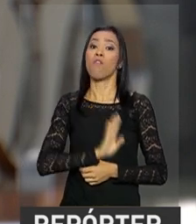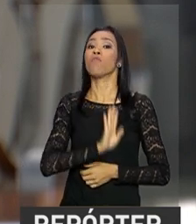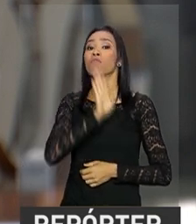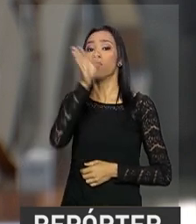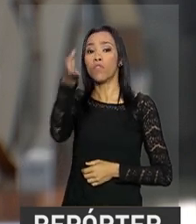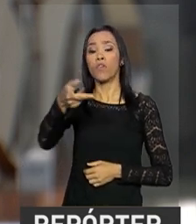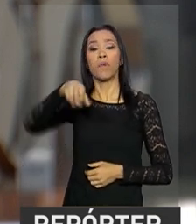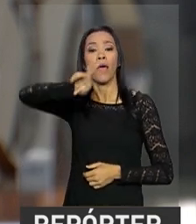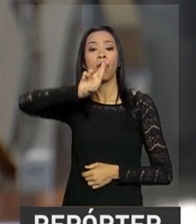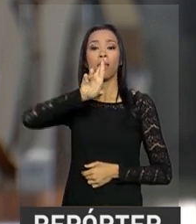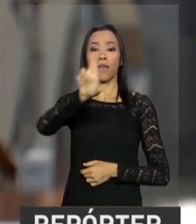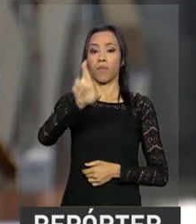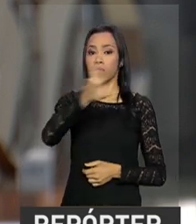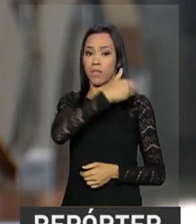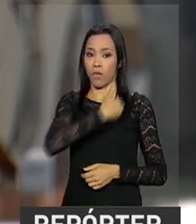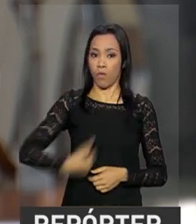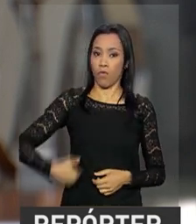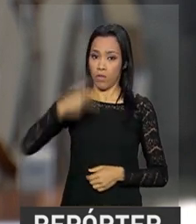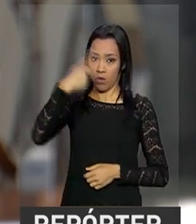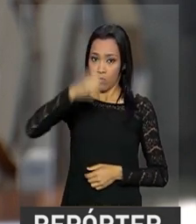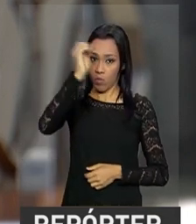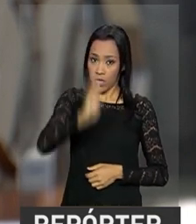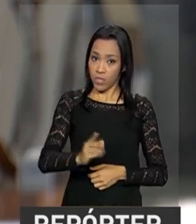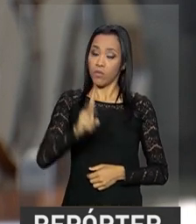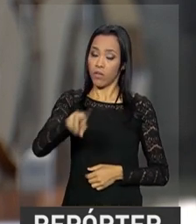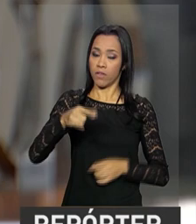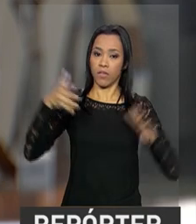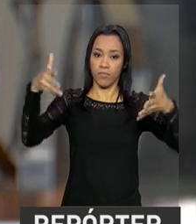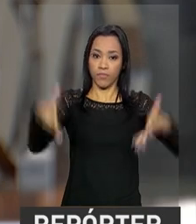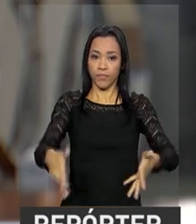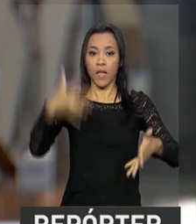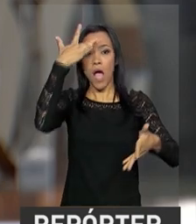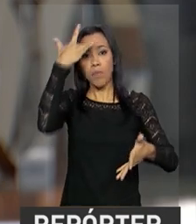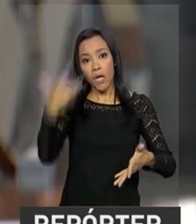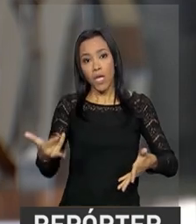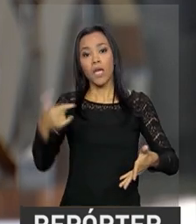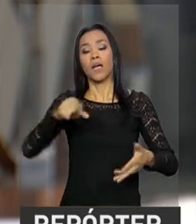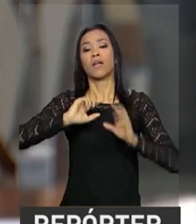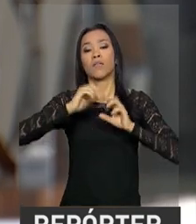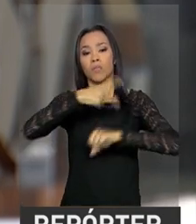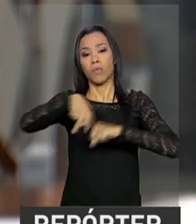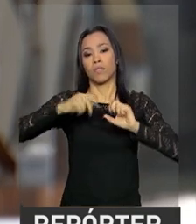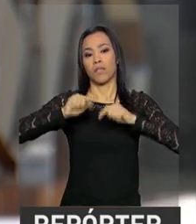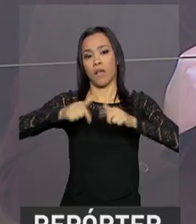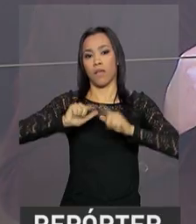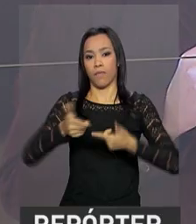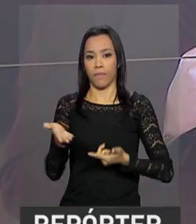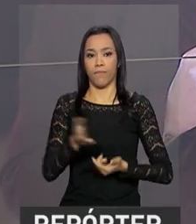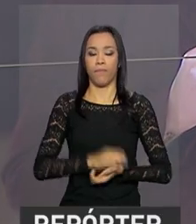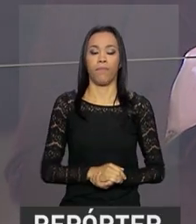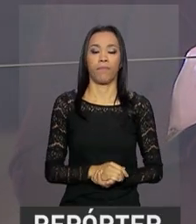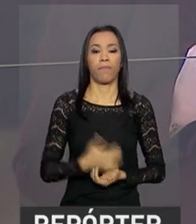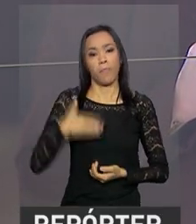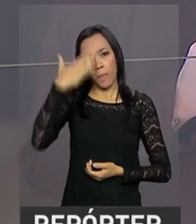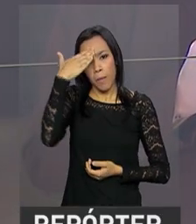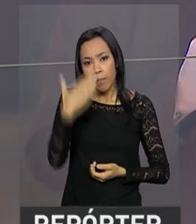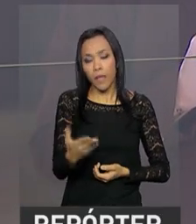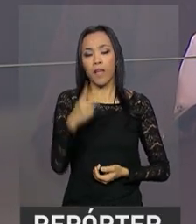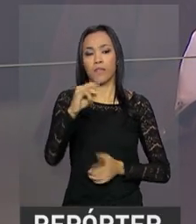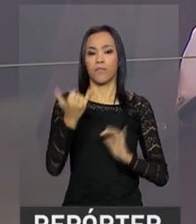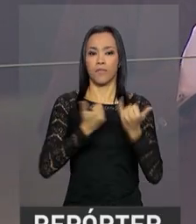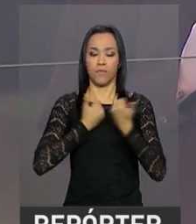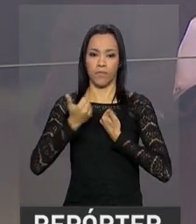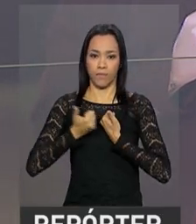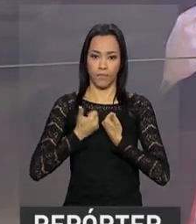para representar o governo brasileiro no funeral que será realizado amanhã em Israel. José Luiz. Obrigado, Thaísa, pelas